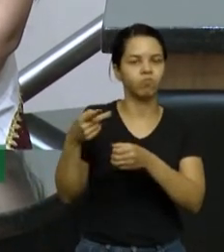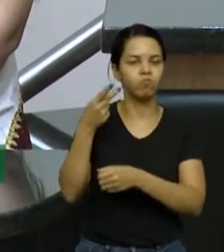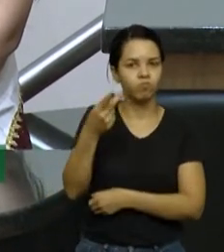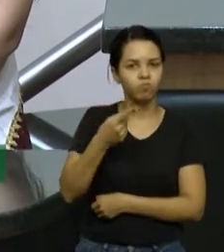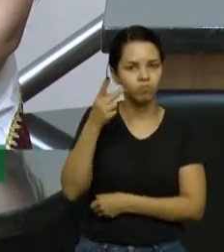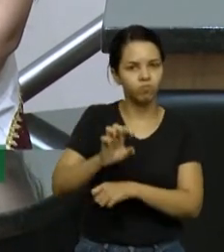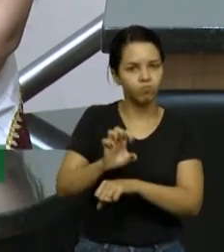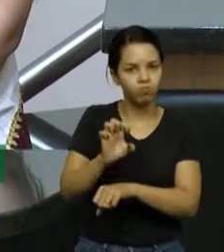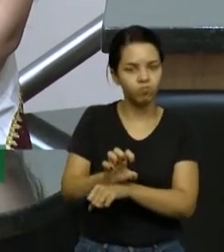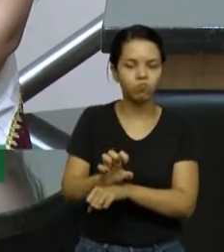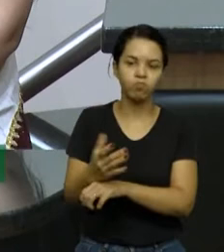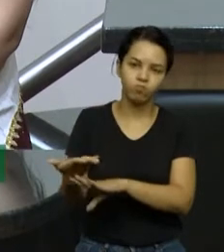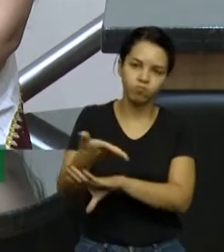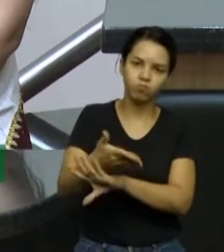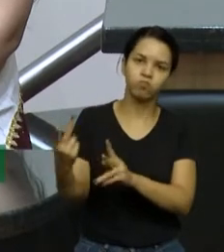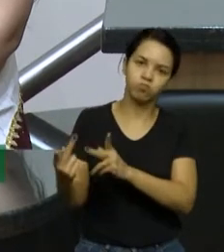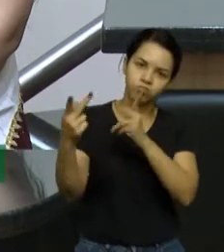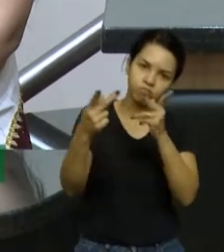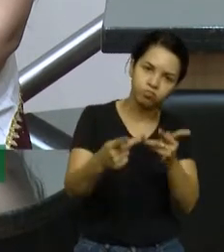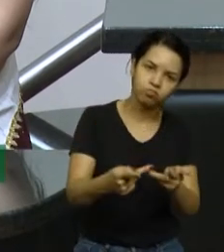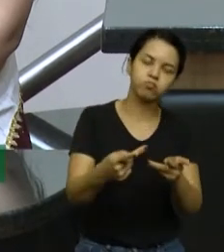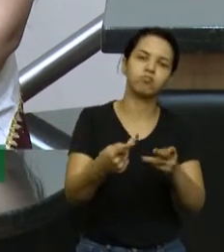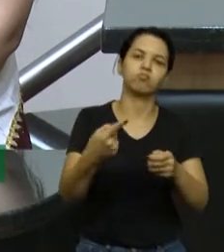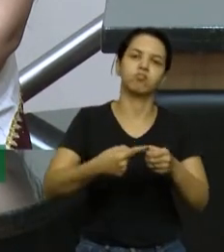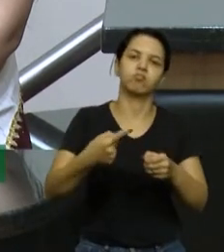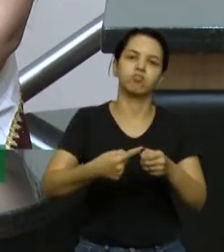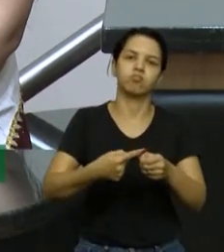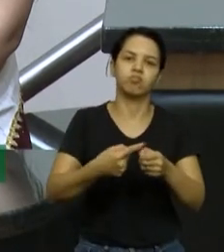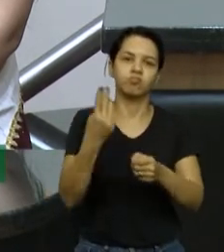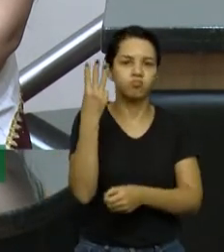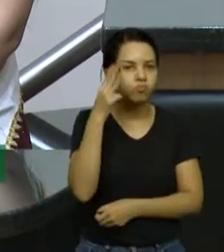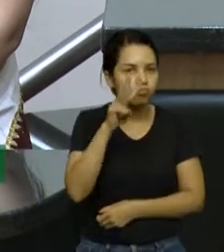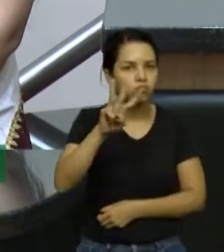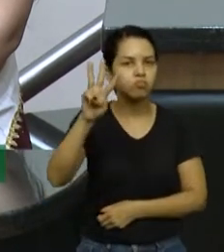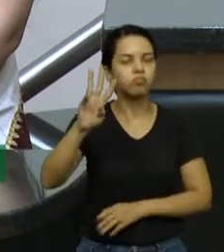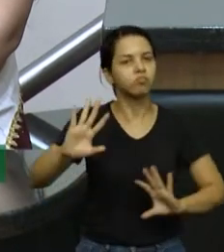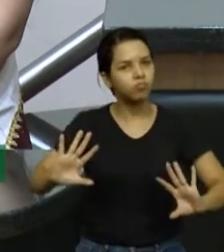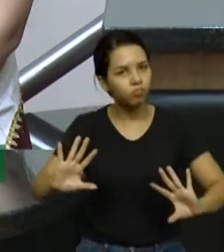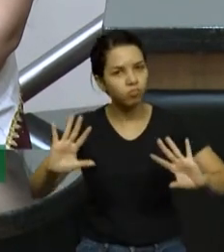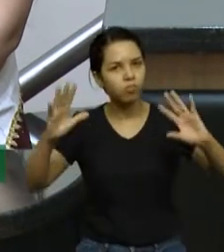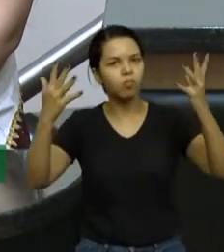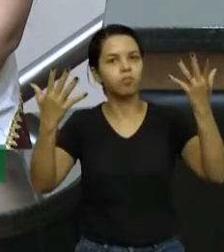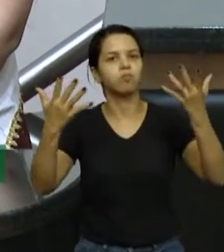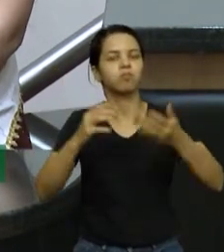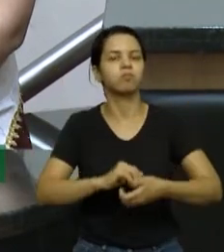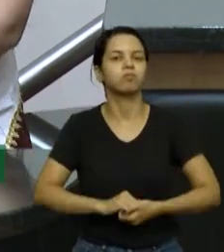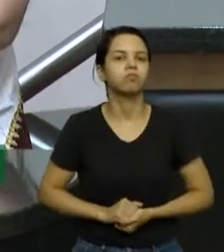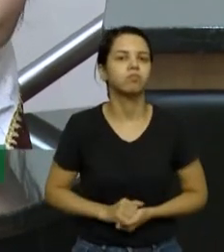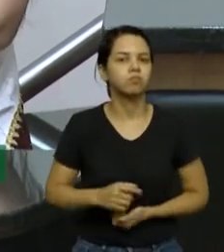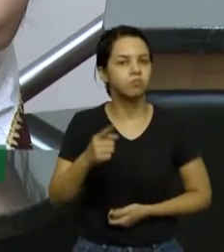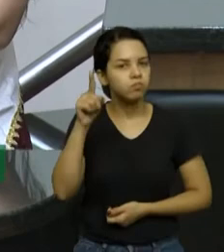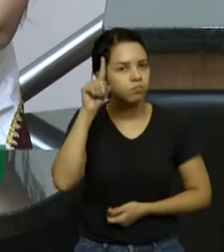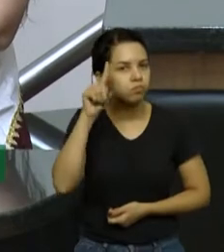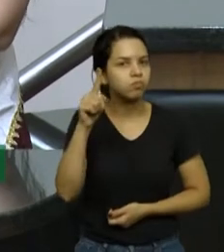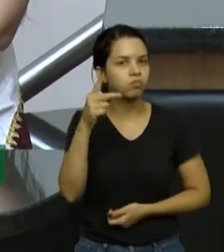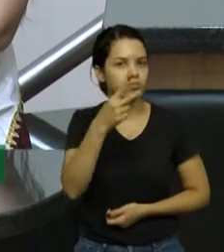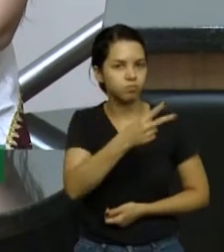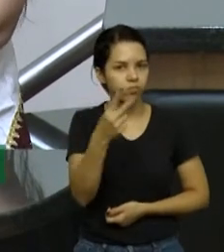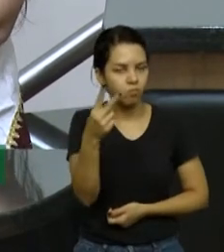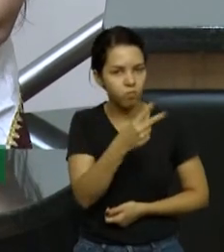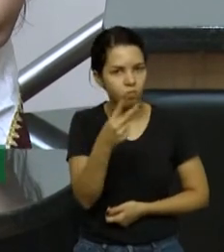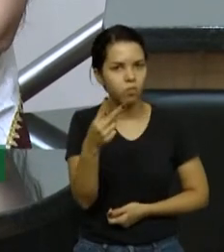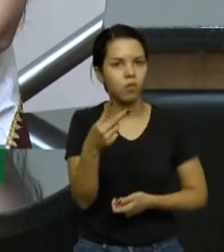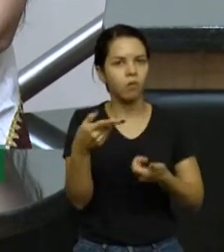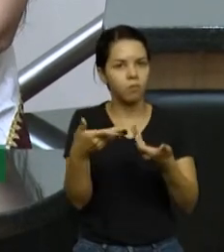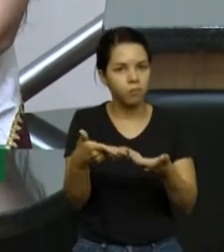possam estar visitando nosso município nesses 3 dias de muita festividade, que é o dia 22, onde teremos a